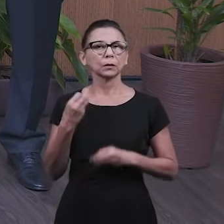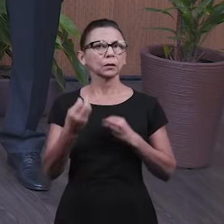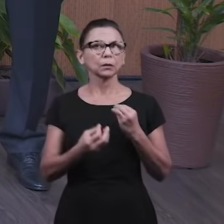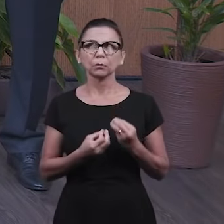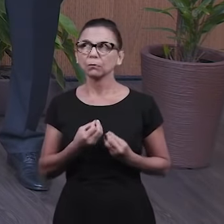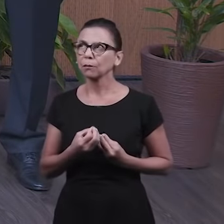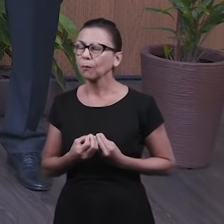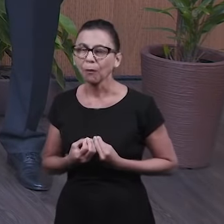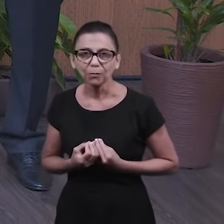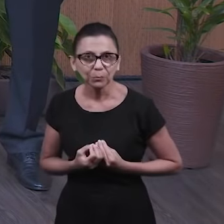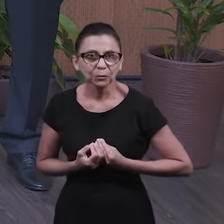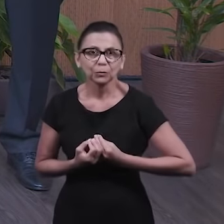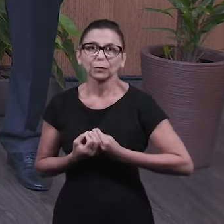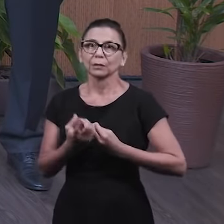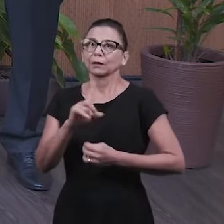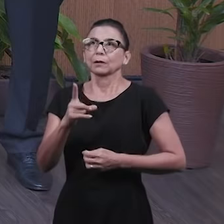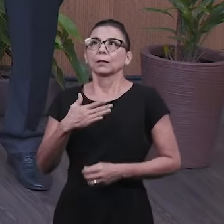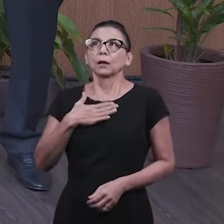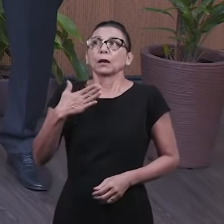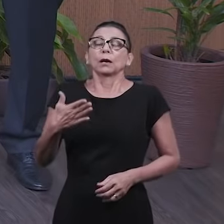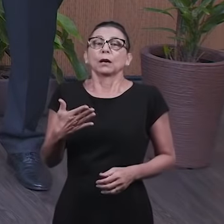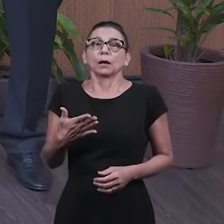diante de tantas guerras,